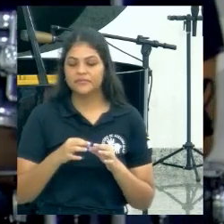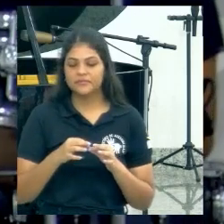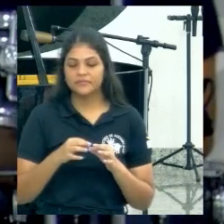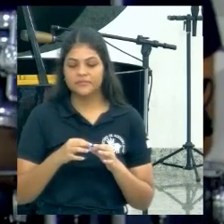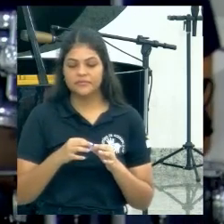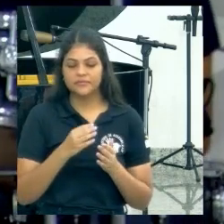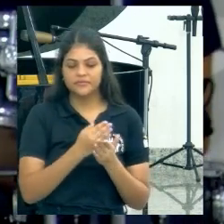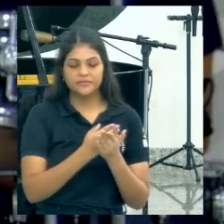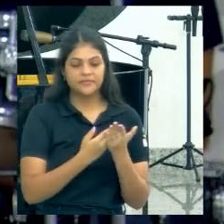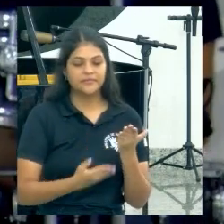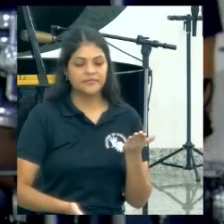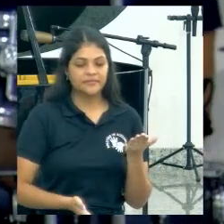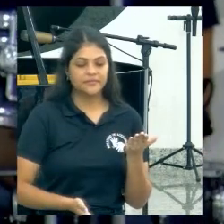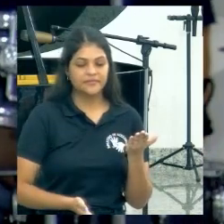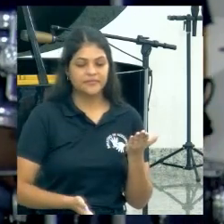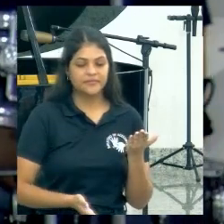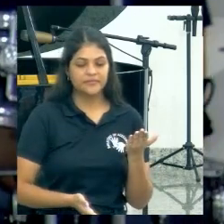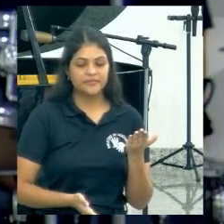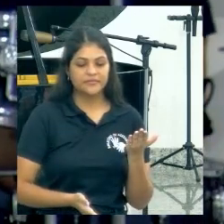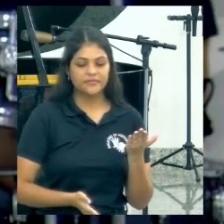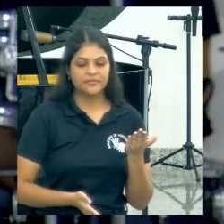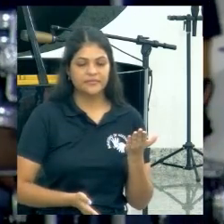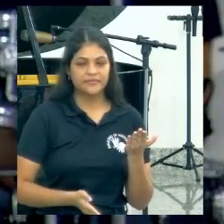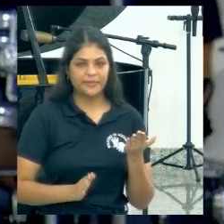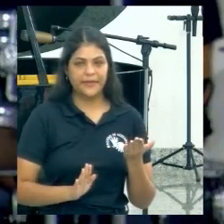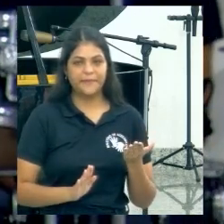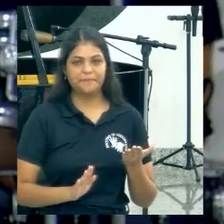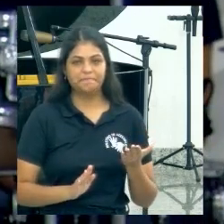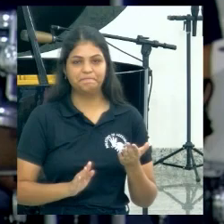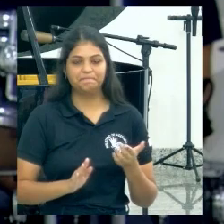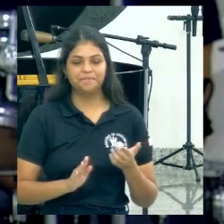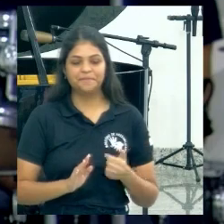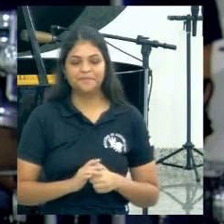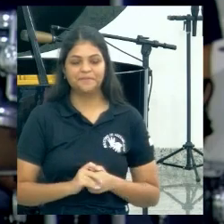desistia da igreja em Corinto. É por isso que